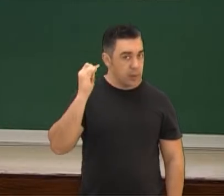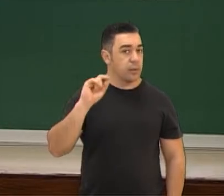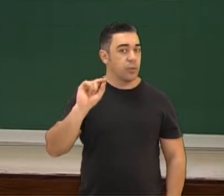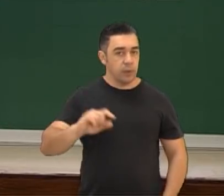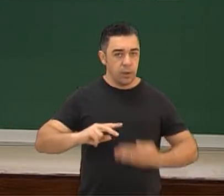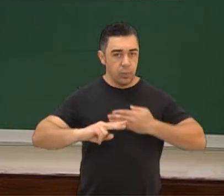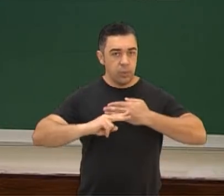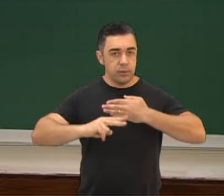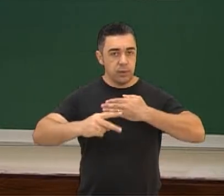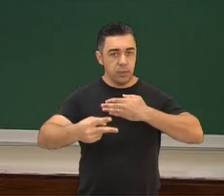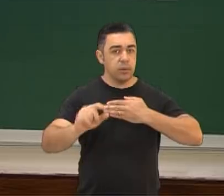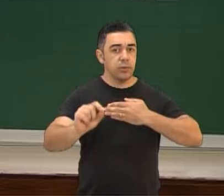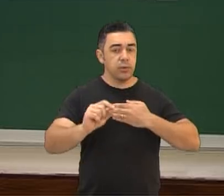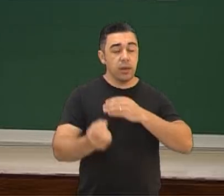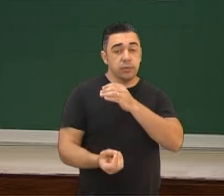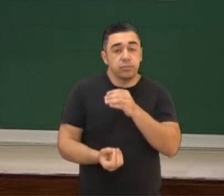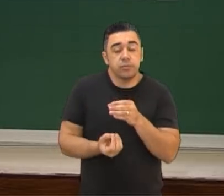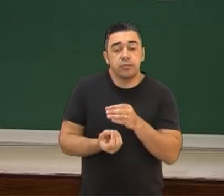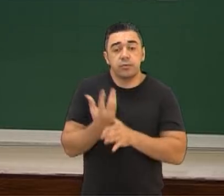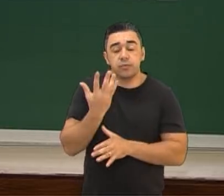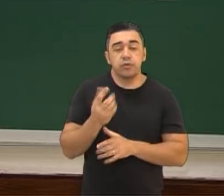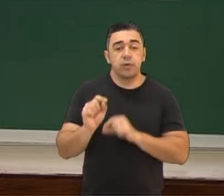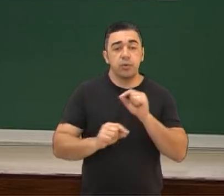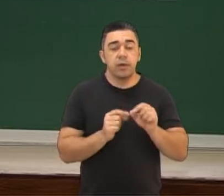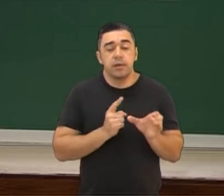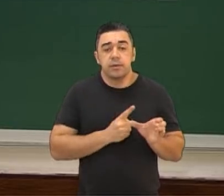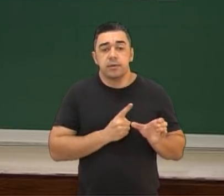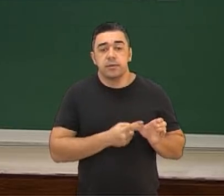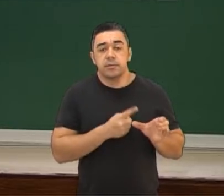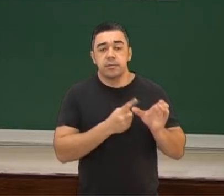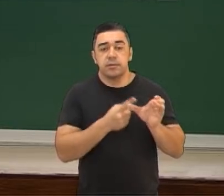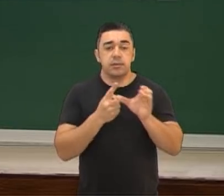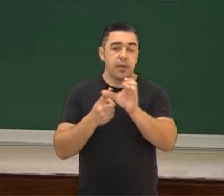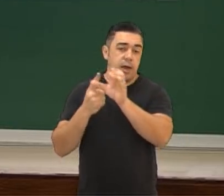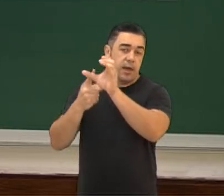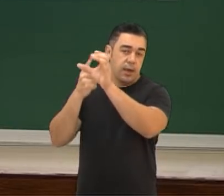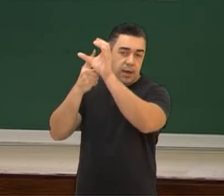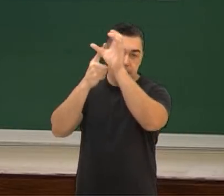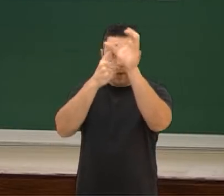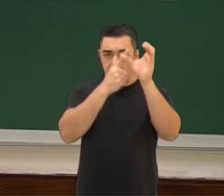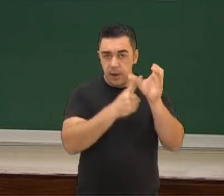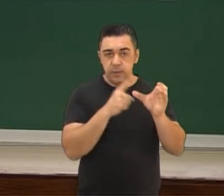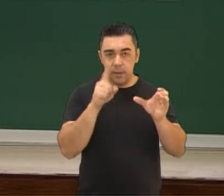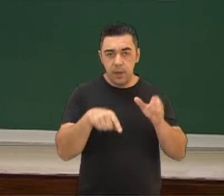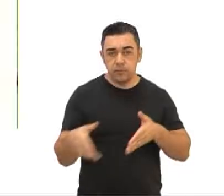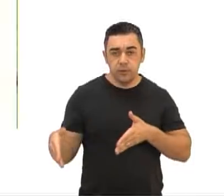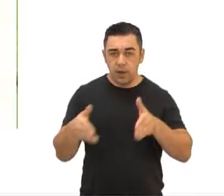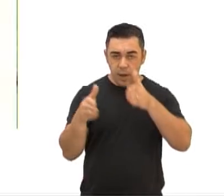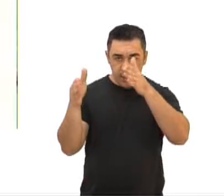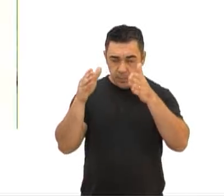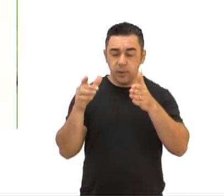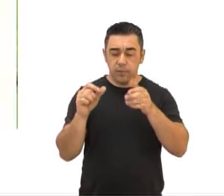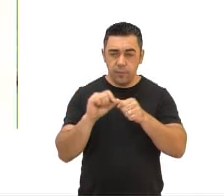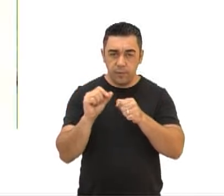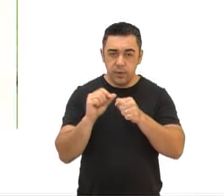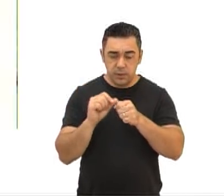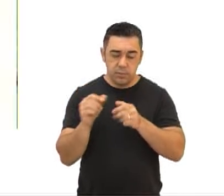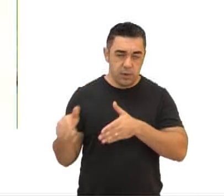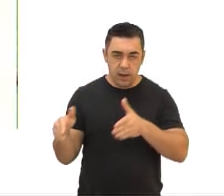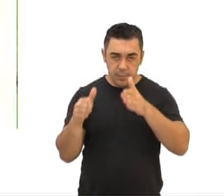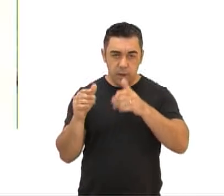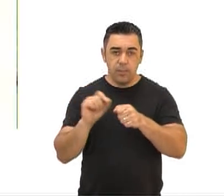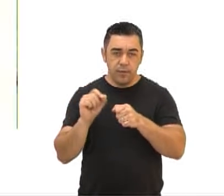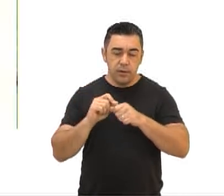vamos ter o que aqui? O surgimento de cidades ao longo dessas estradas, ali ao longo desses caminhos que foram abertos